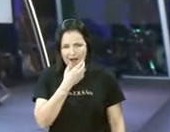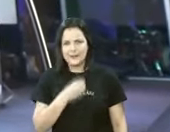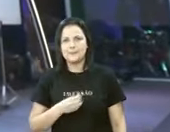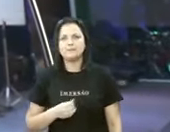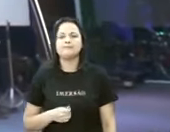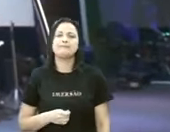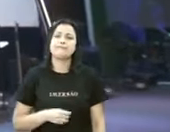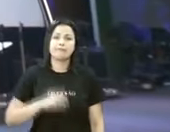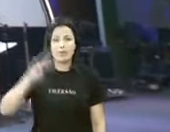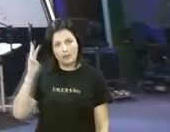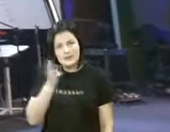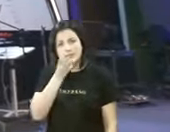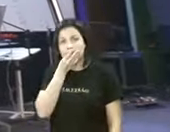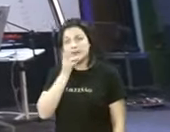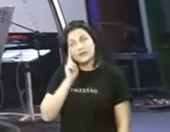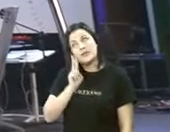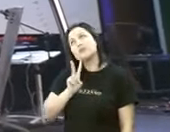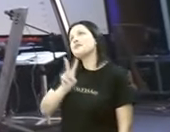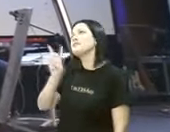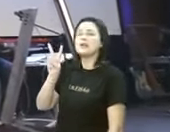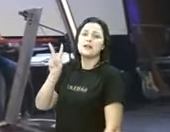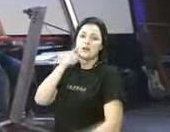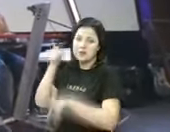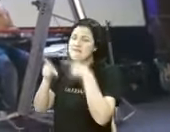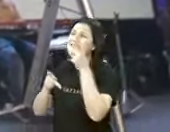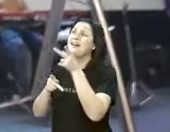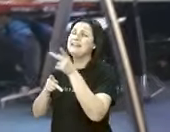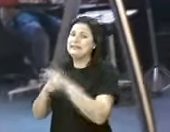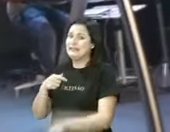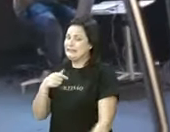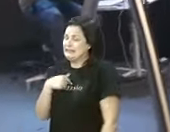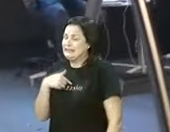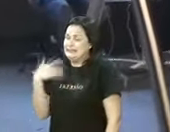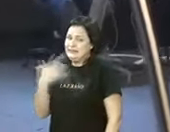Isaías está vendo e ele diz: ai de mim,